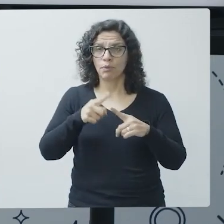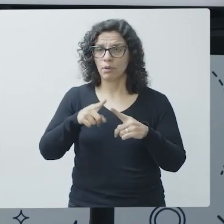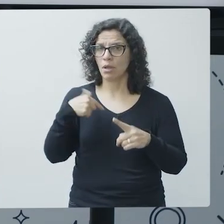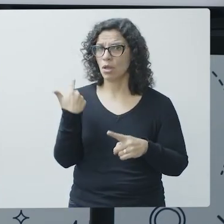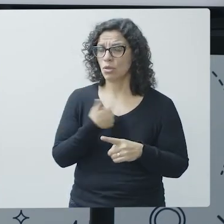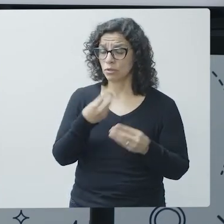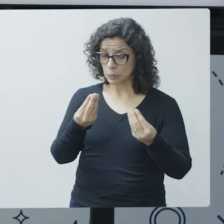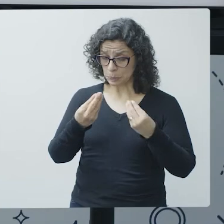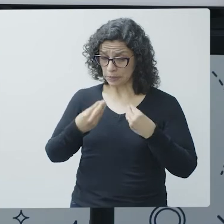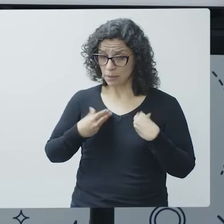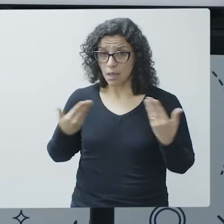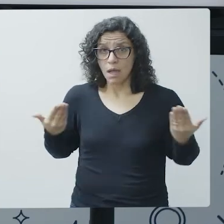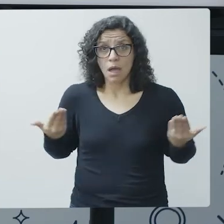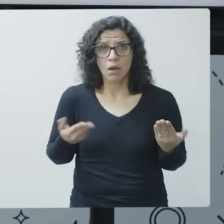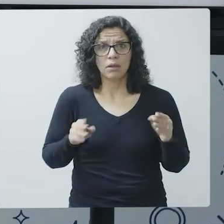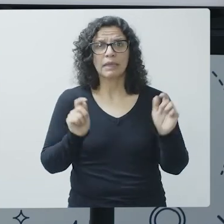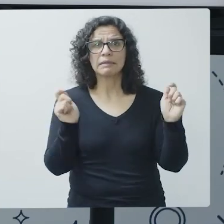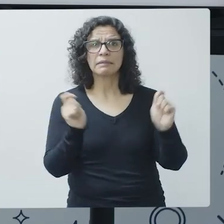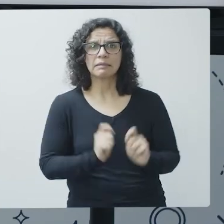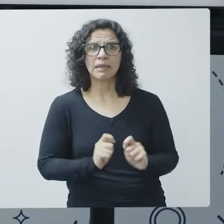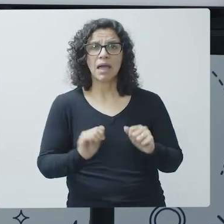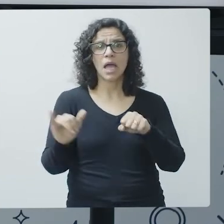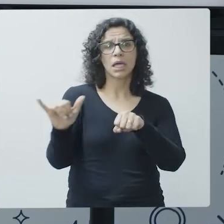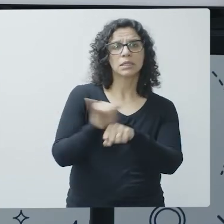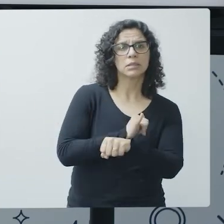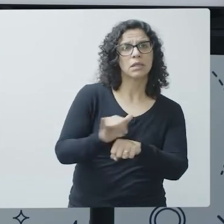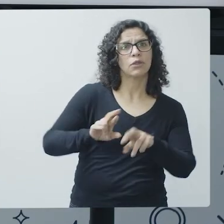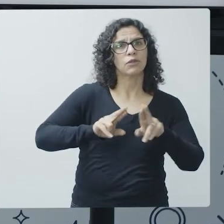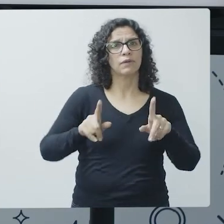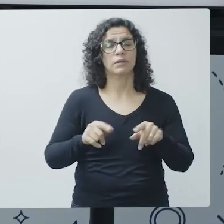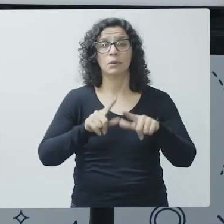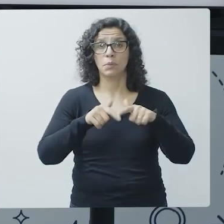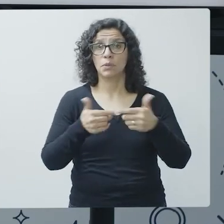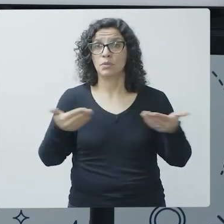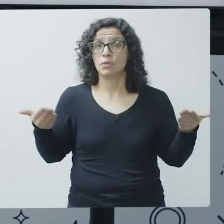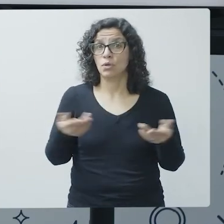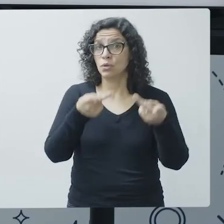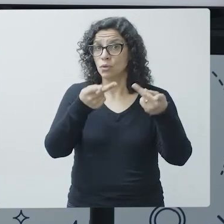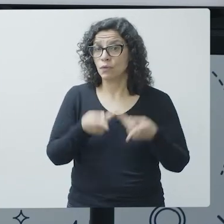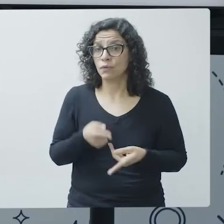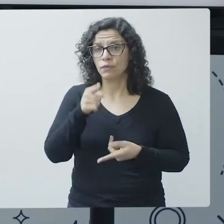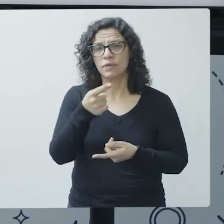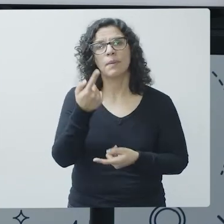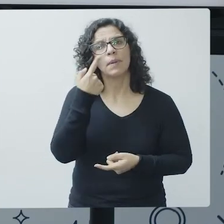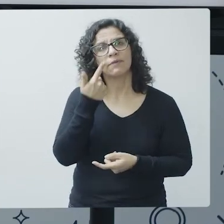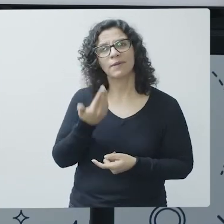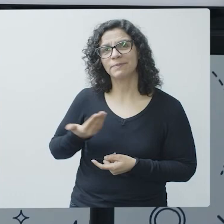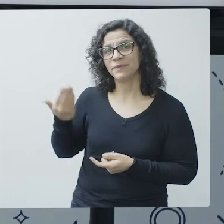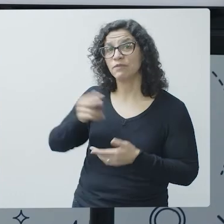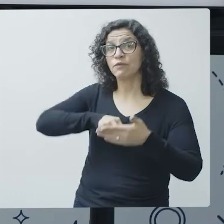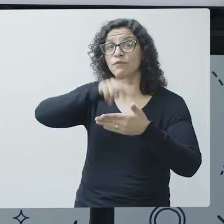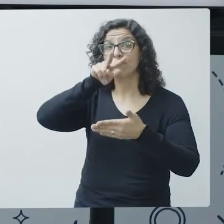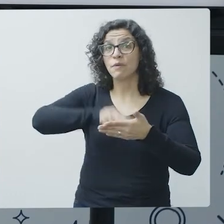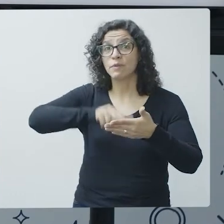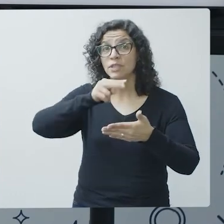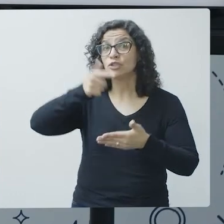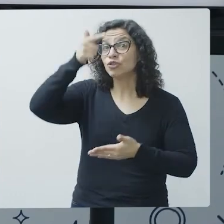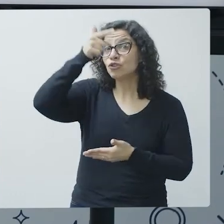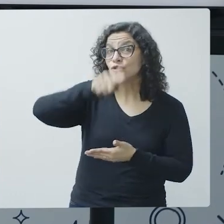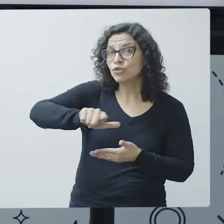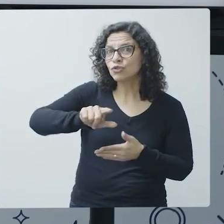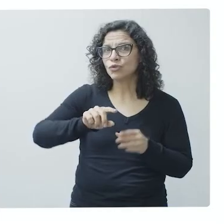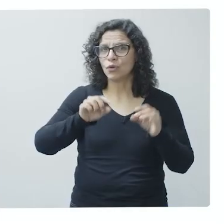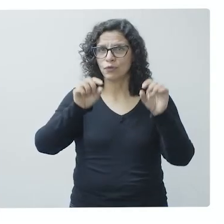Porque nos dá essas possibilidades. E eu convido vocês para nós relermos